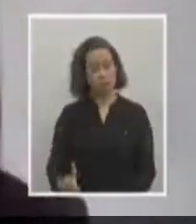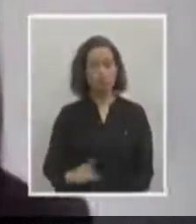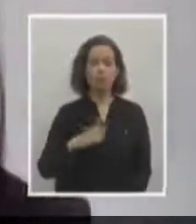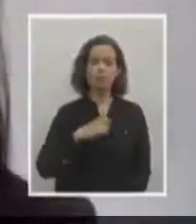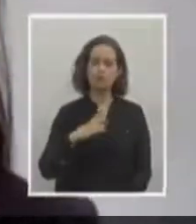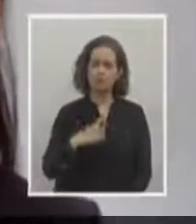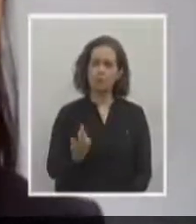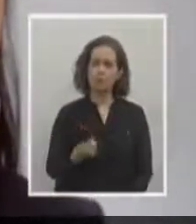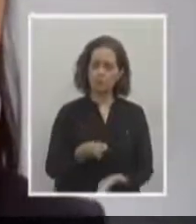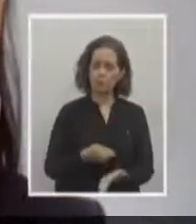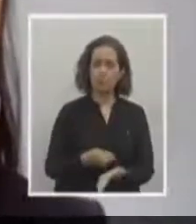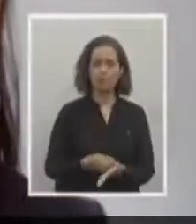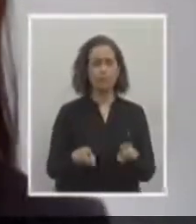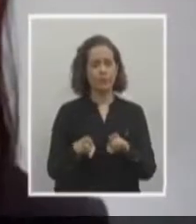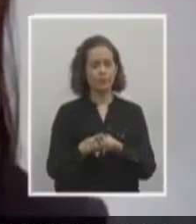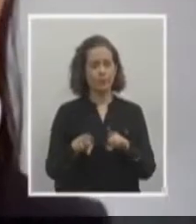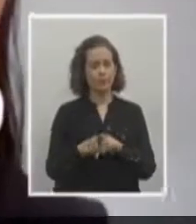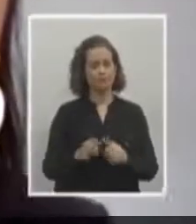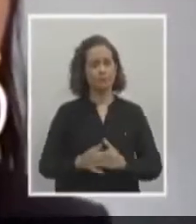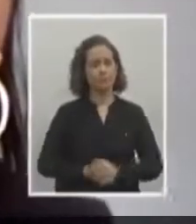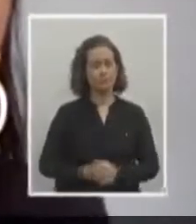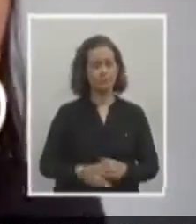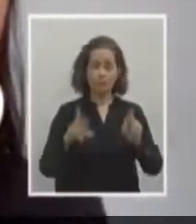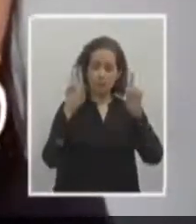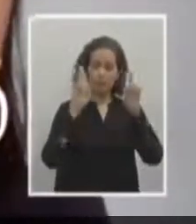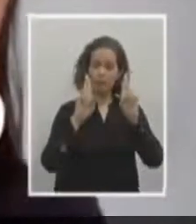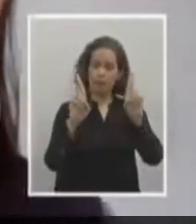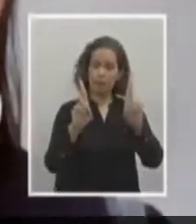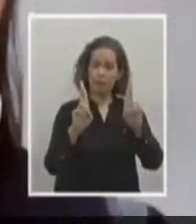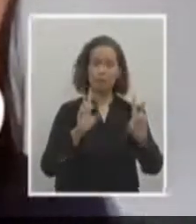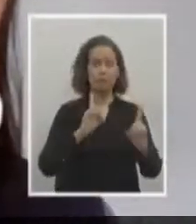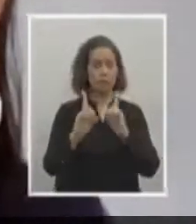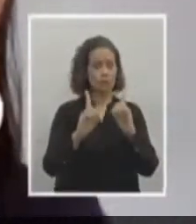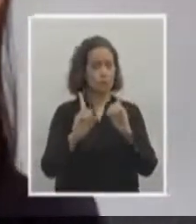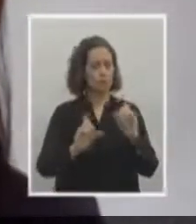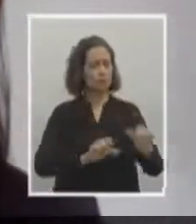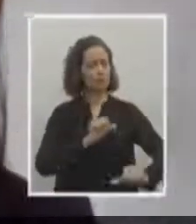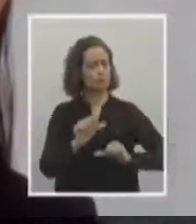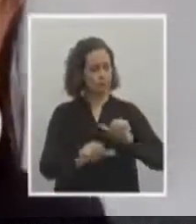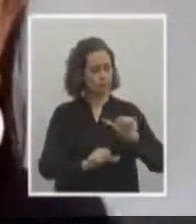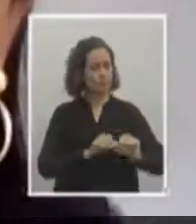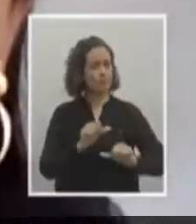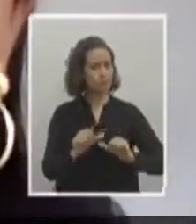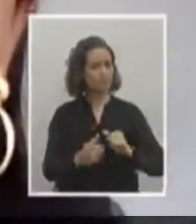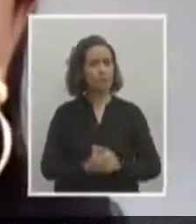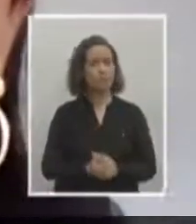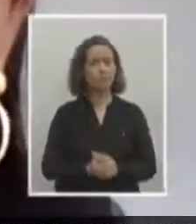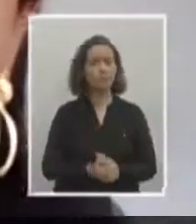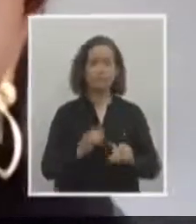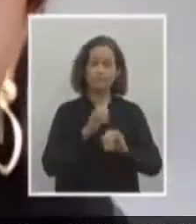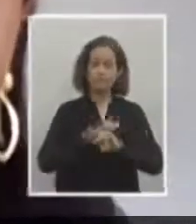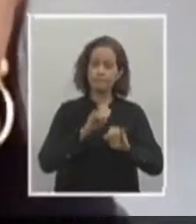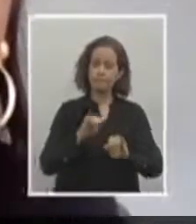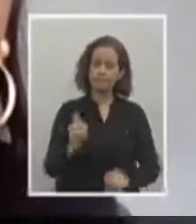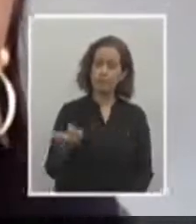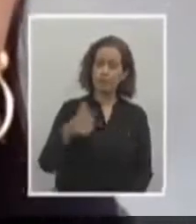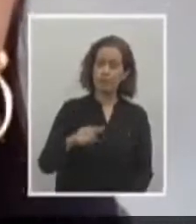deveres. Que o respeito e o diálogo transformam, reafirmando que aqui estamos